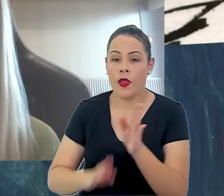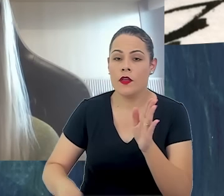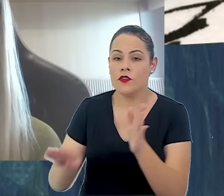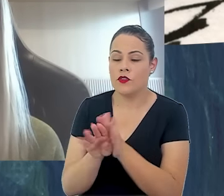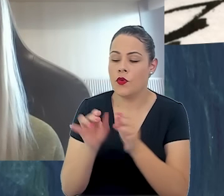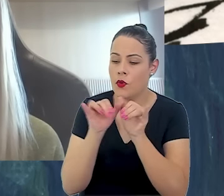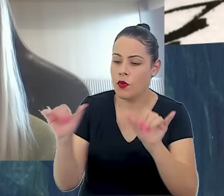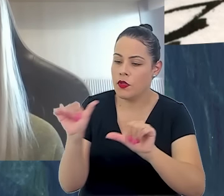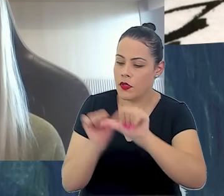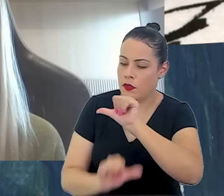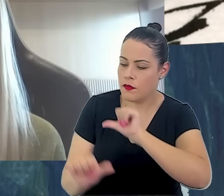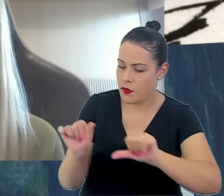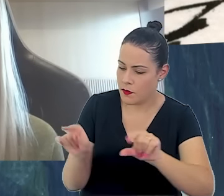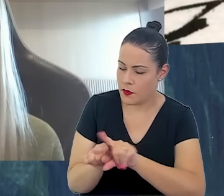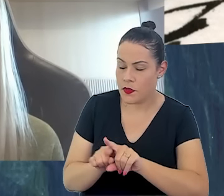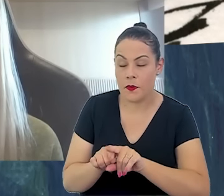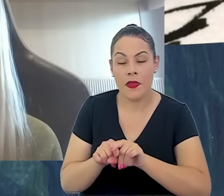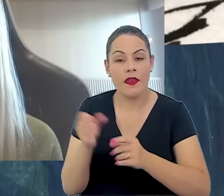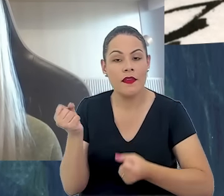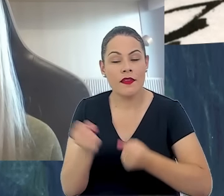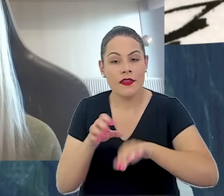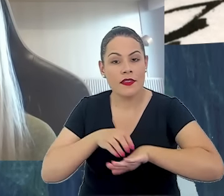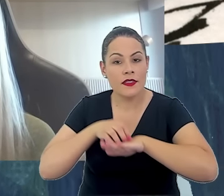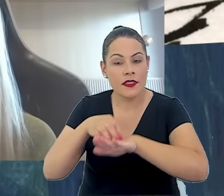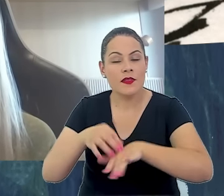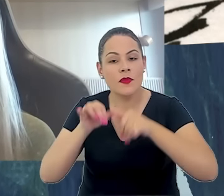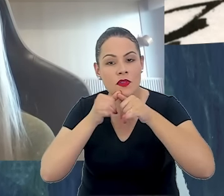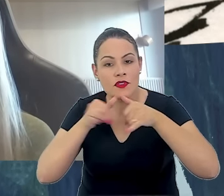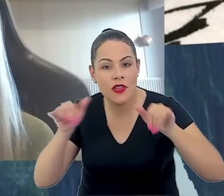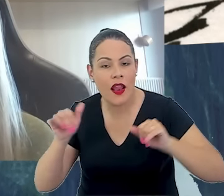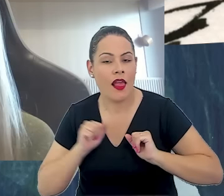energia renovável, transporte elétrico,